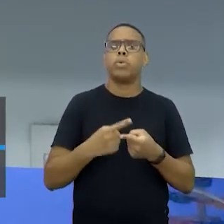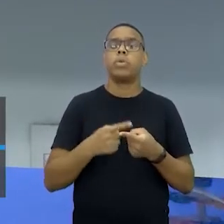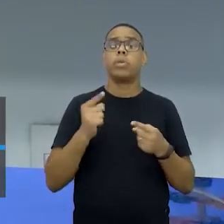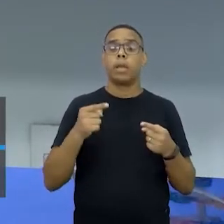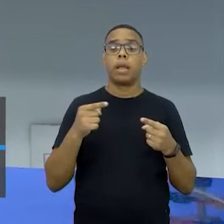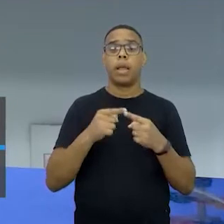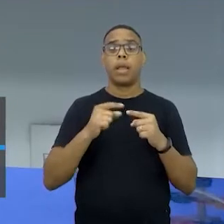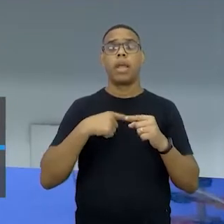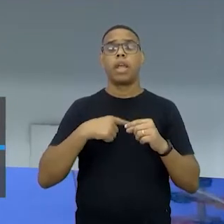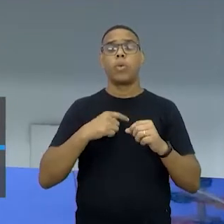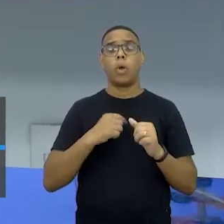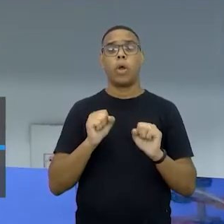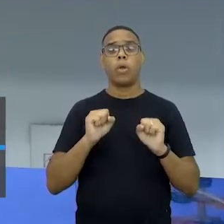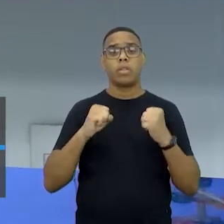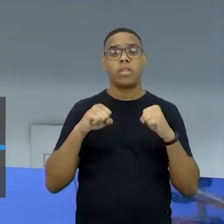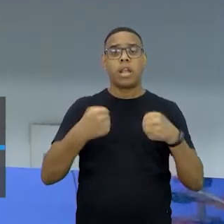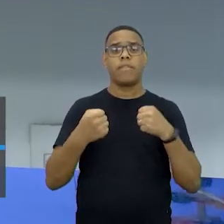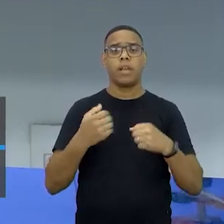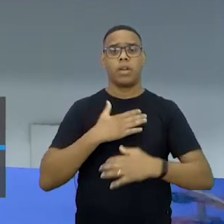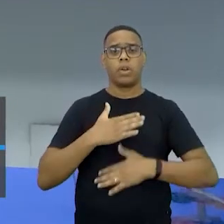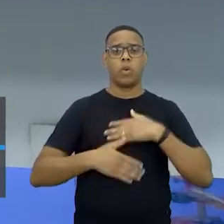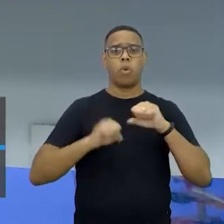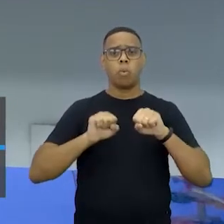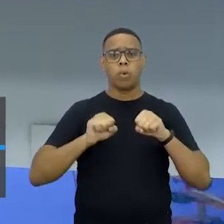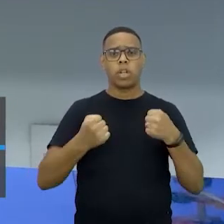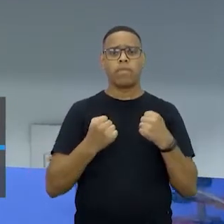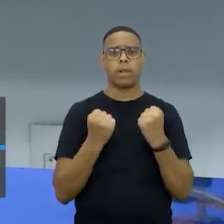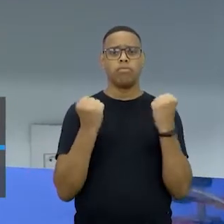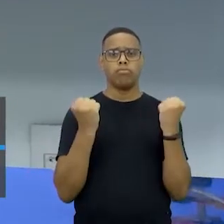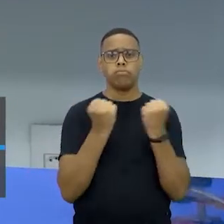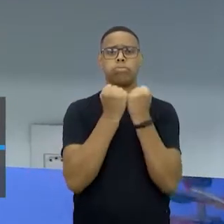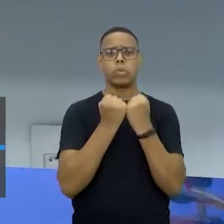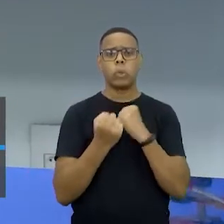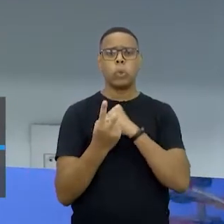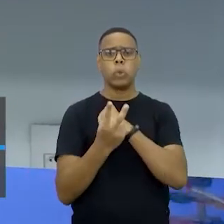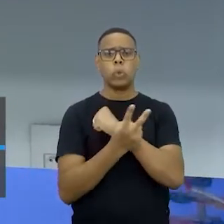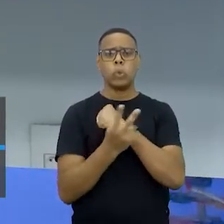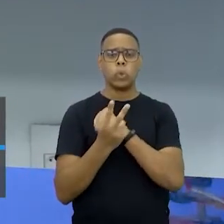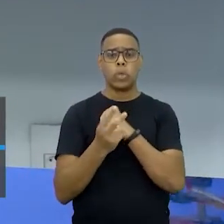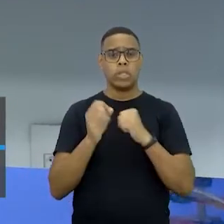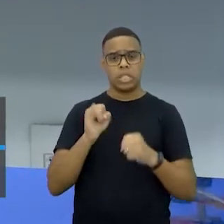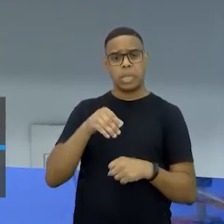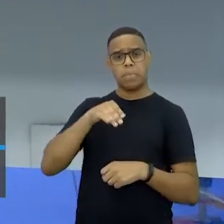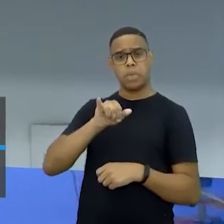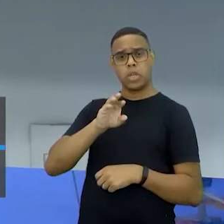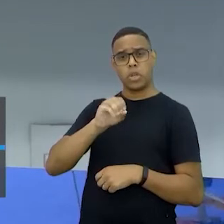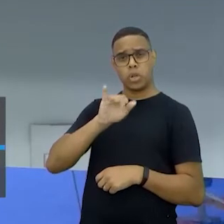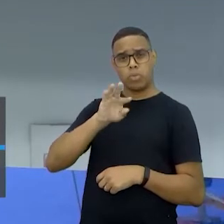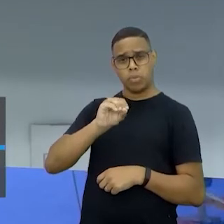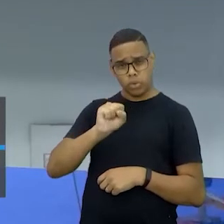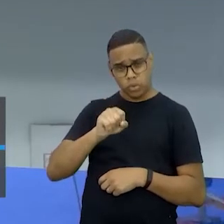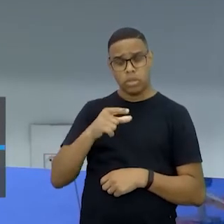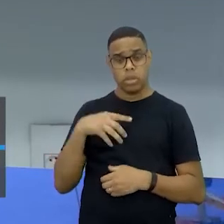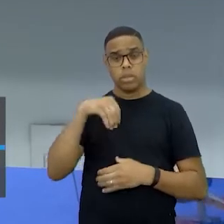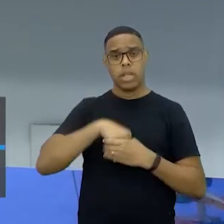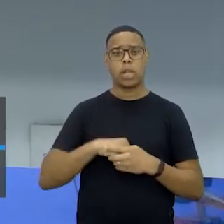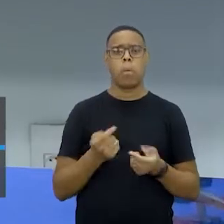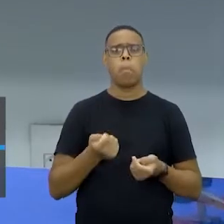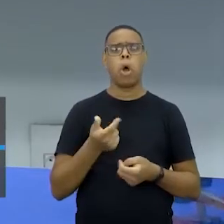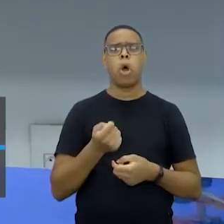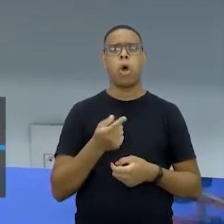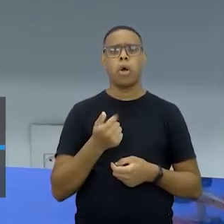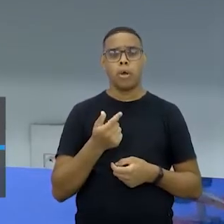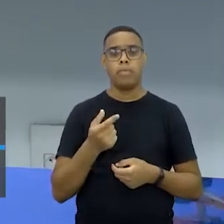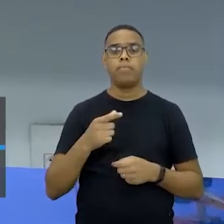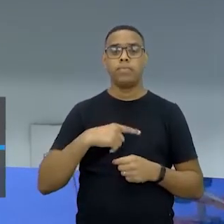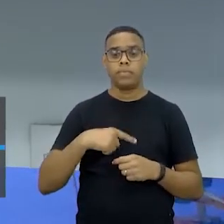com defesas por exemplo do nosso próprio organismo se a gente tem menos micro-organismos desses no nosso corpo